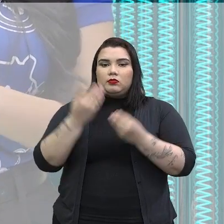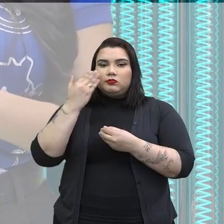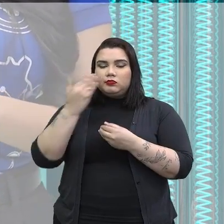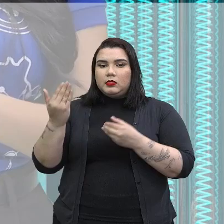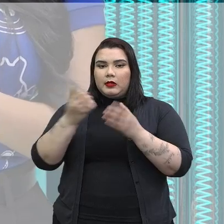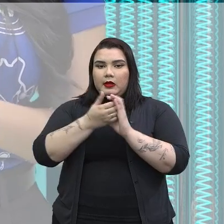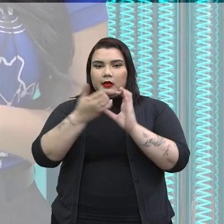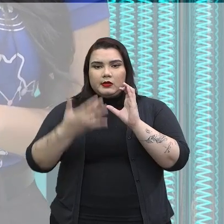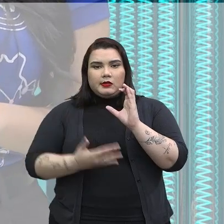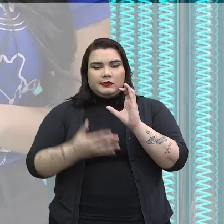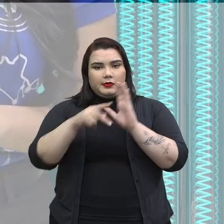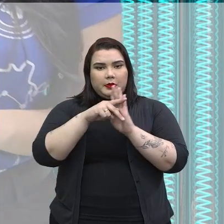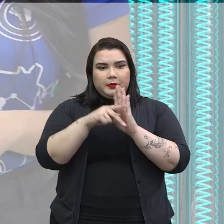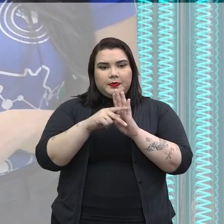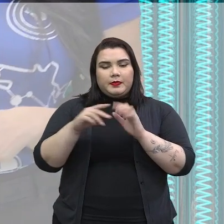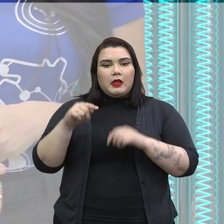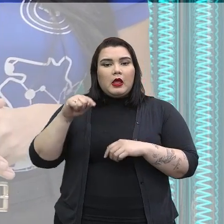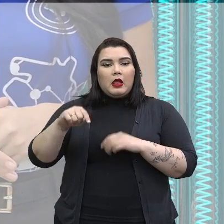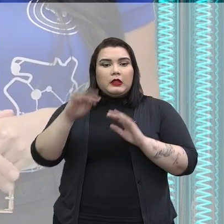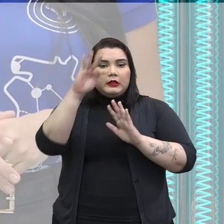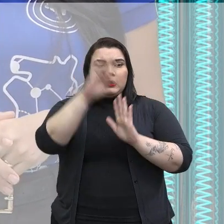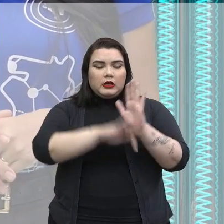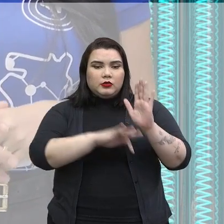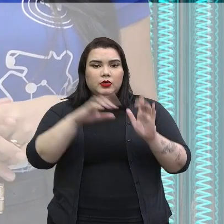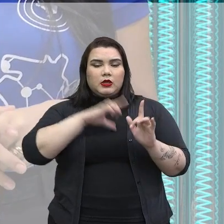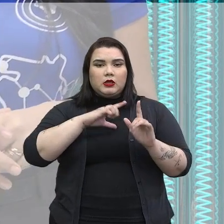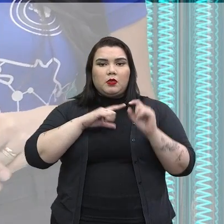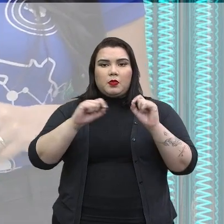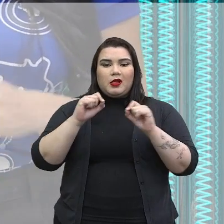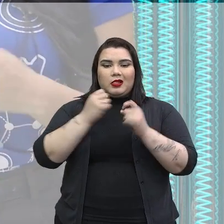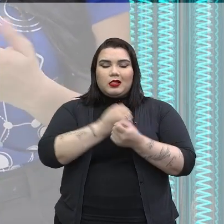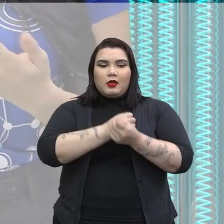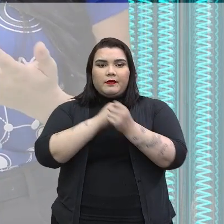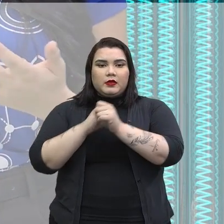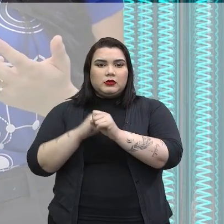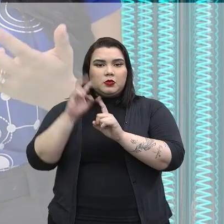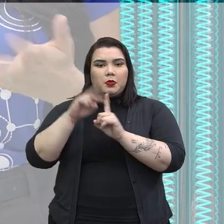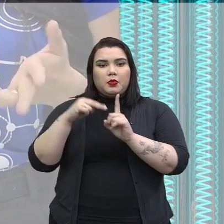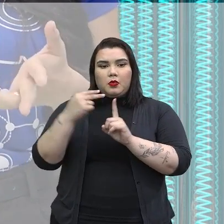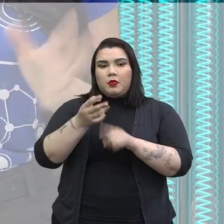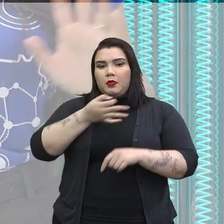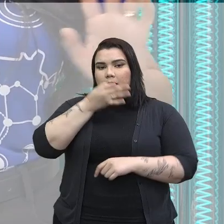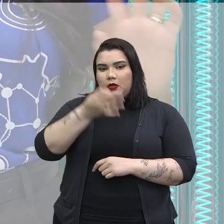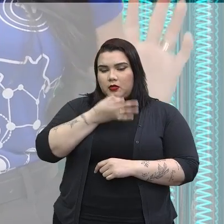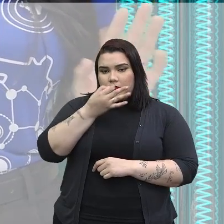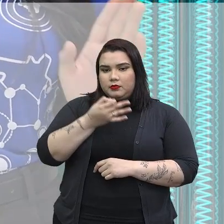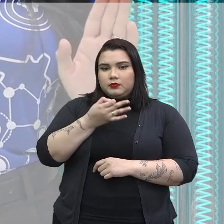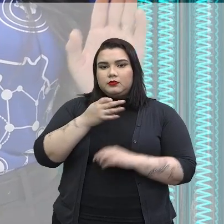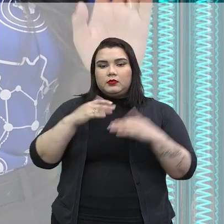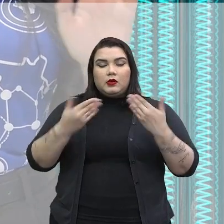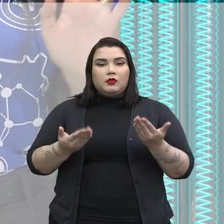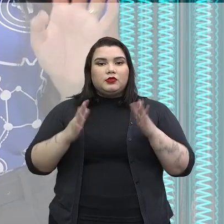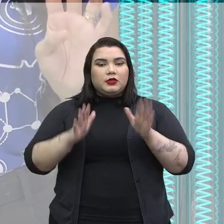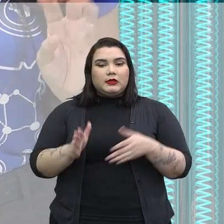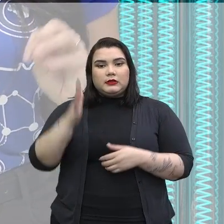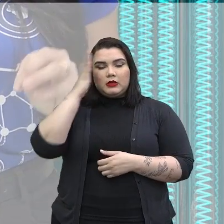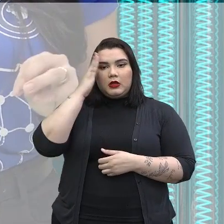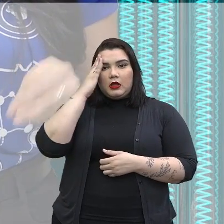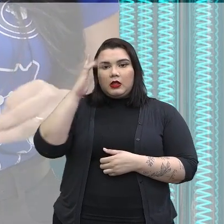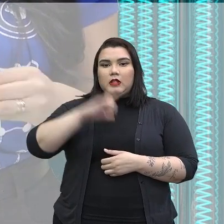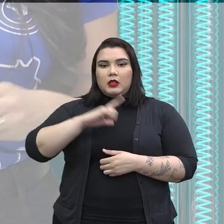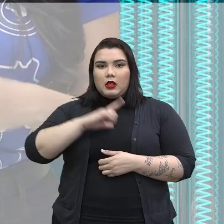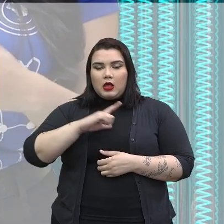suas características. Eles são marcados pela defesa de um ponto de vista. Então, já sabemos que tem um ponto